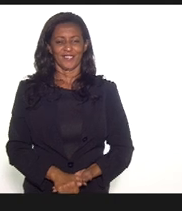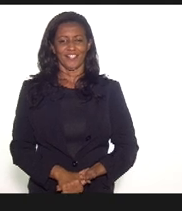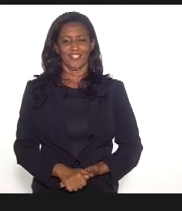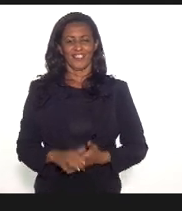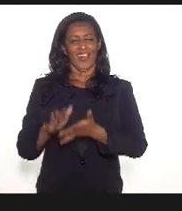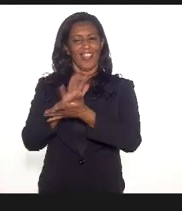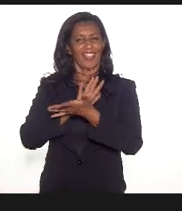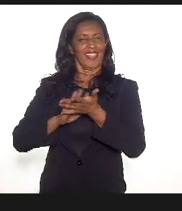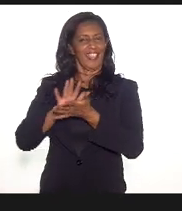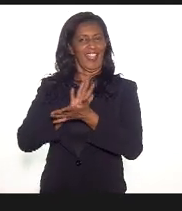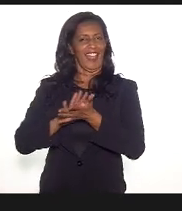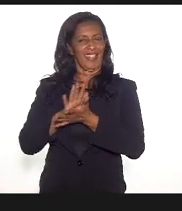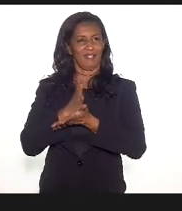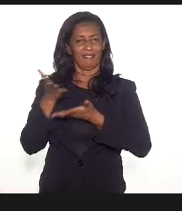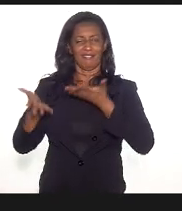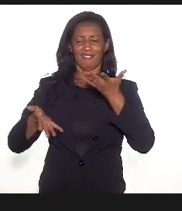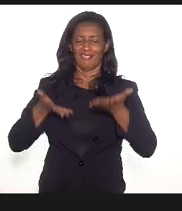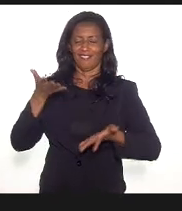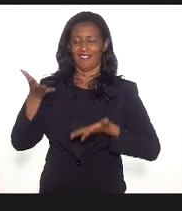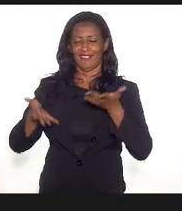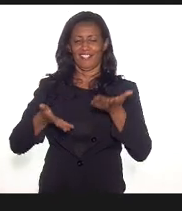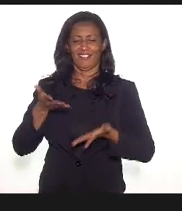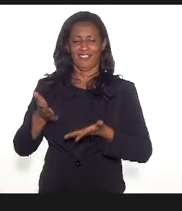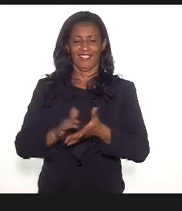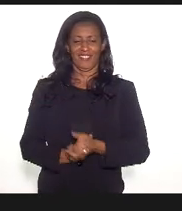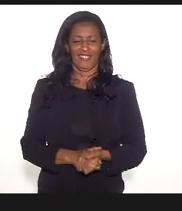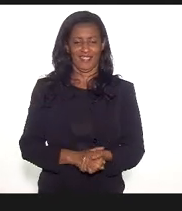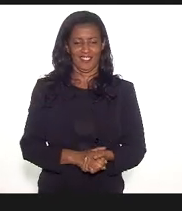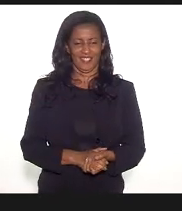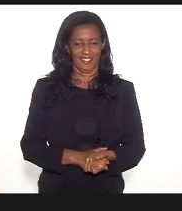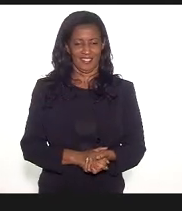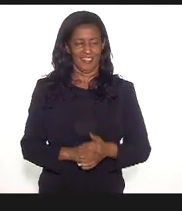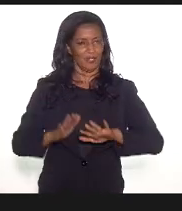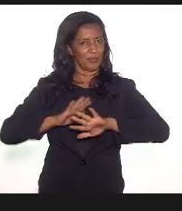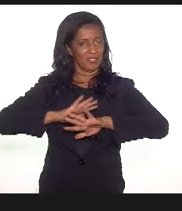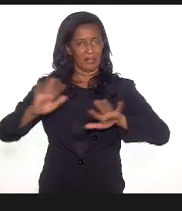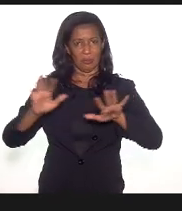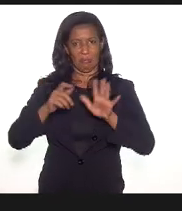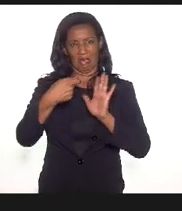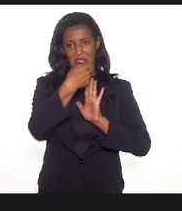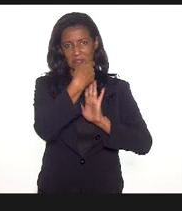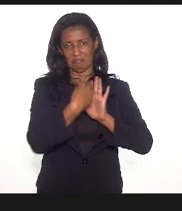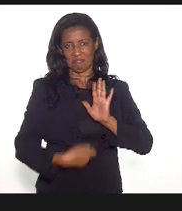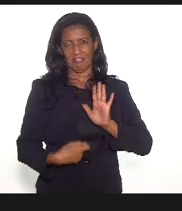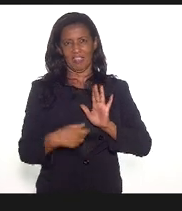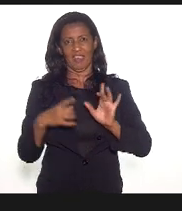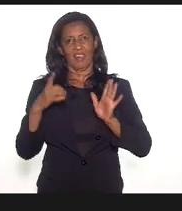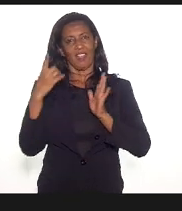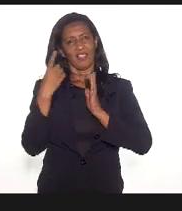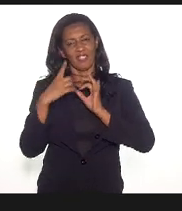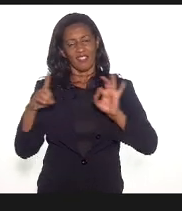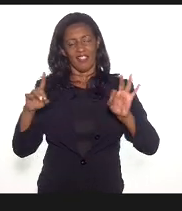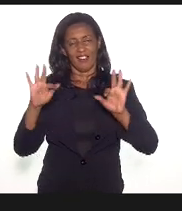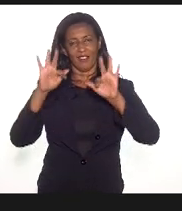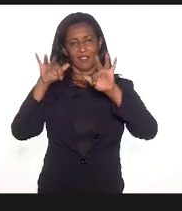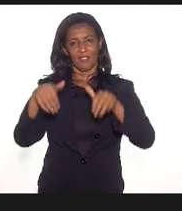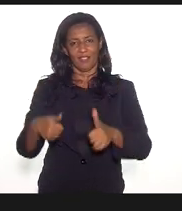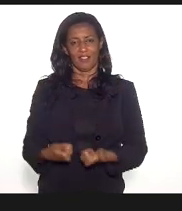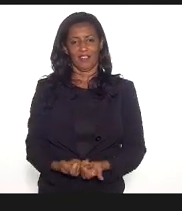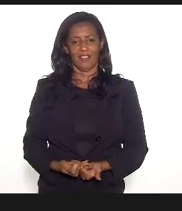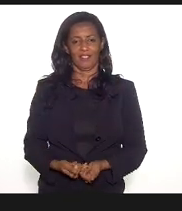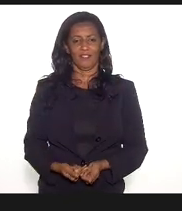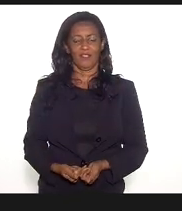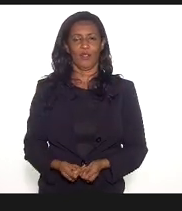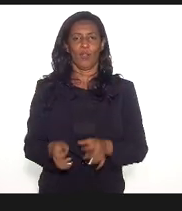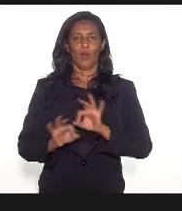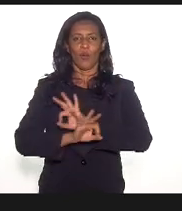Nada mais havendo a tratar. É, e não havendo mais oradores inscritos, declaro encerrada essa sessão, desejando